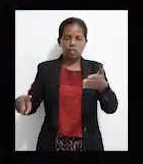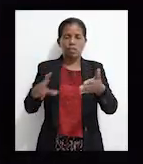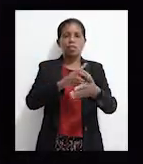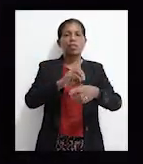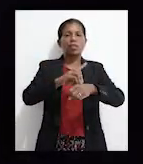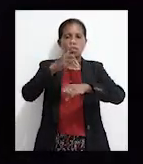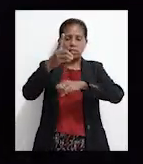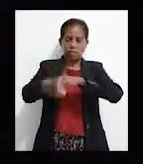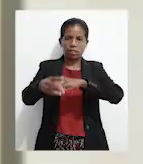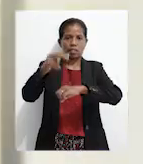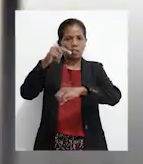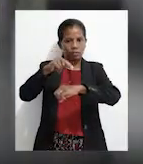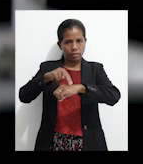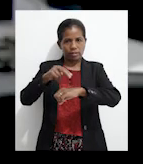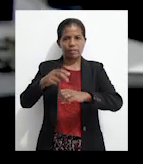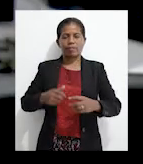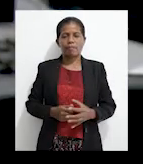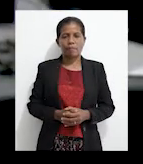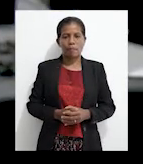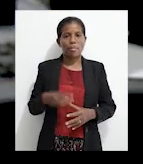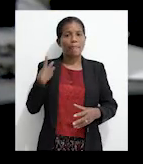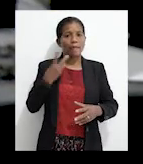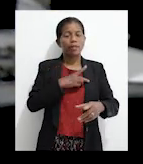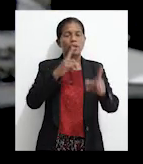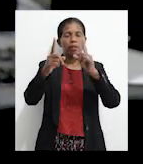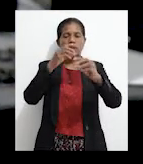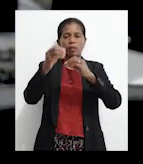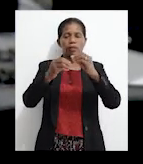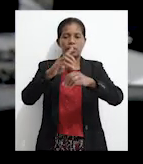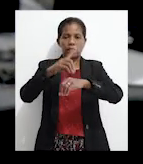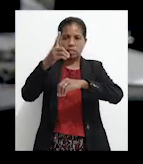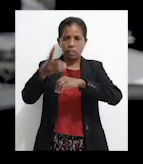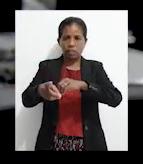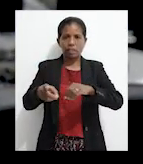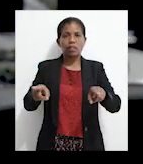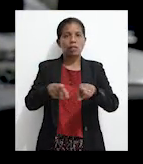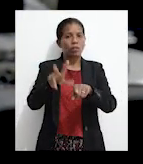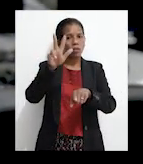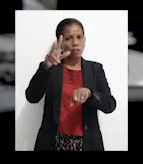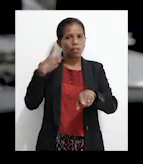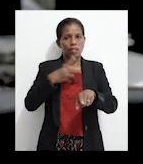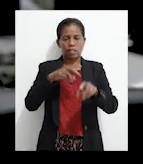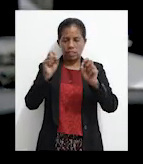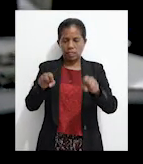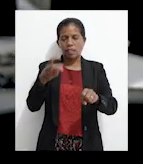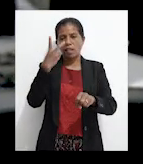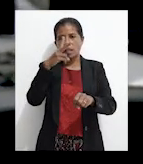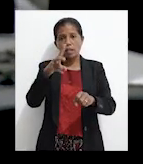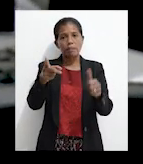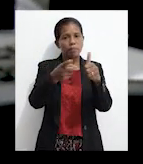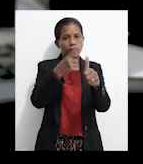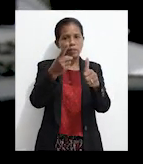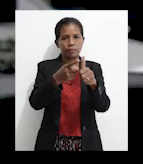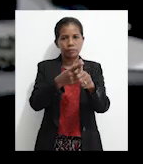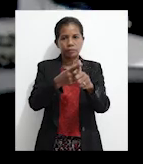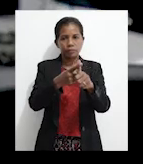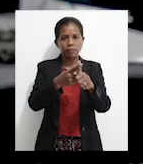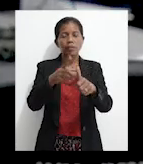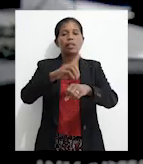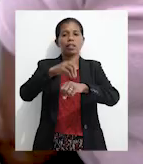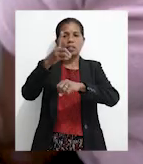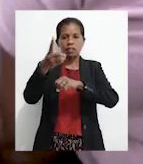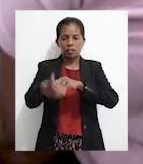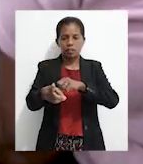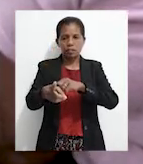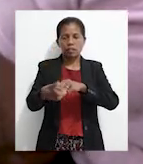naturais. Kalau kita kuliah kono bar disaster, ia parte tolu nih bema kita tengke hari. Primero mak pra disaster,